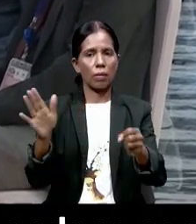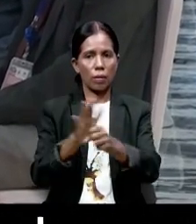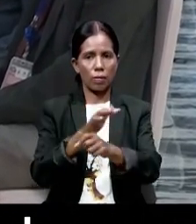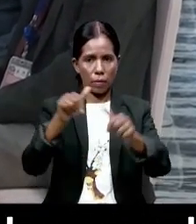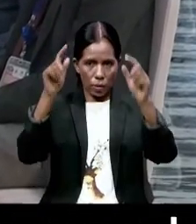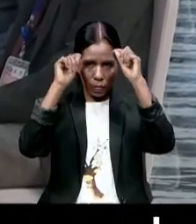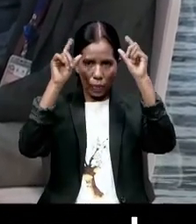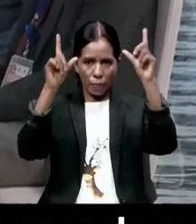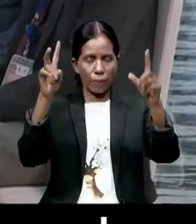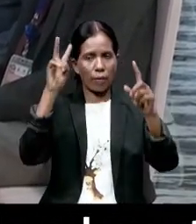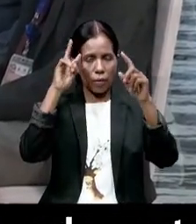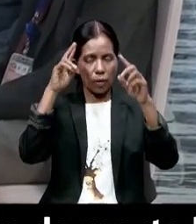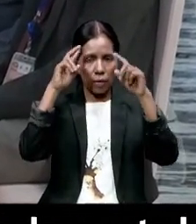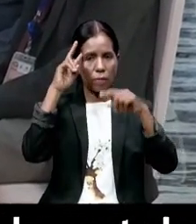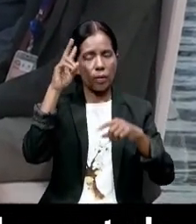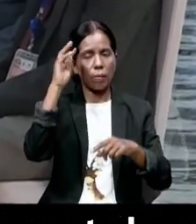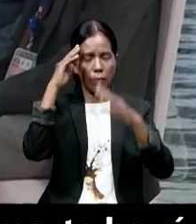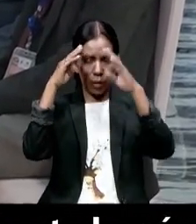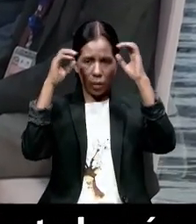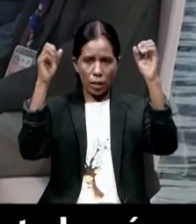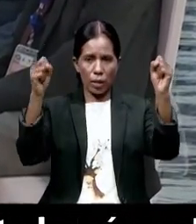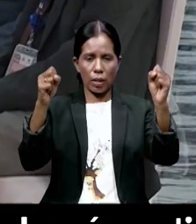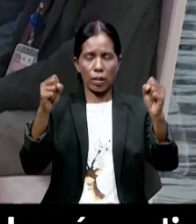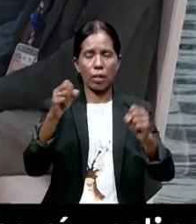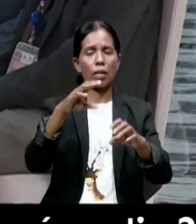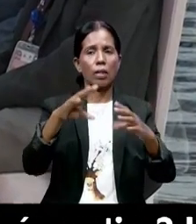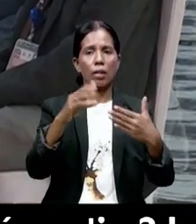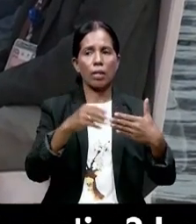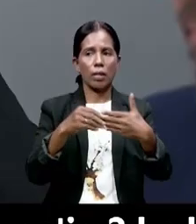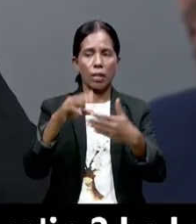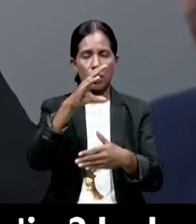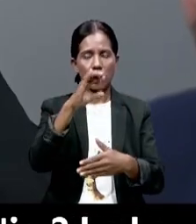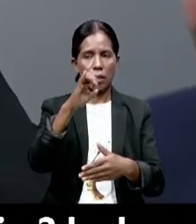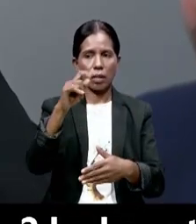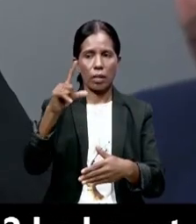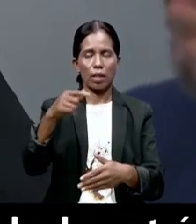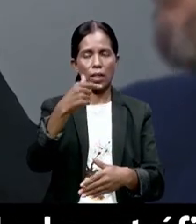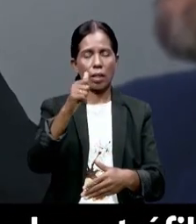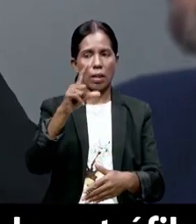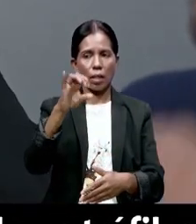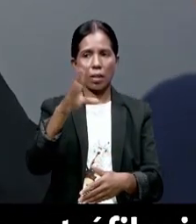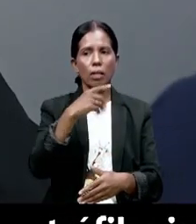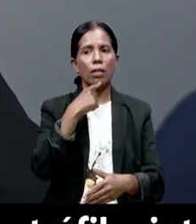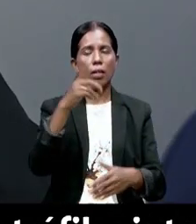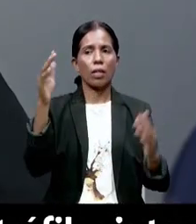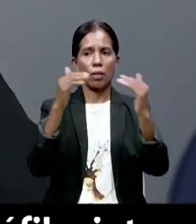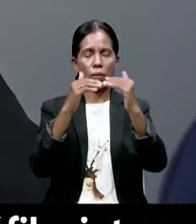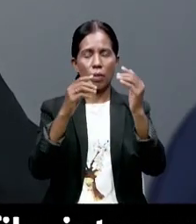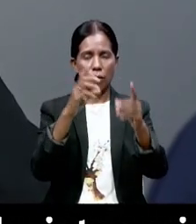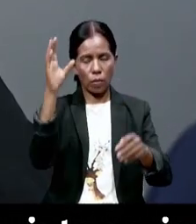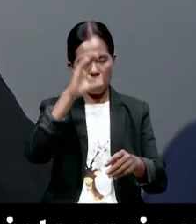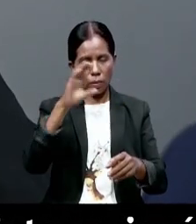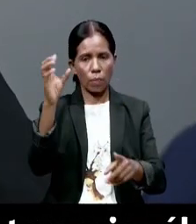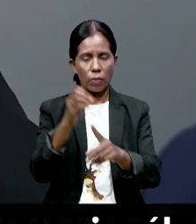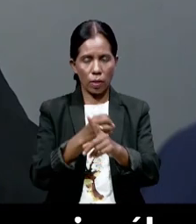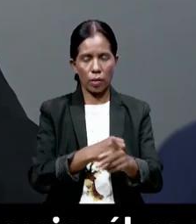Timor-Leste. Vice-presidente Assunto Turismo no Coordenador CCT Linham da Conferência, Gali de Araújo Ateten, Conferência né, a tua oportunidade,